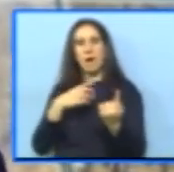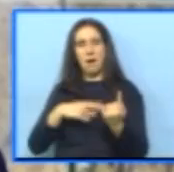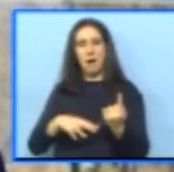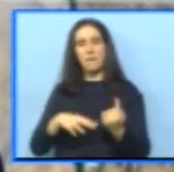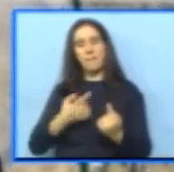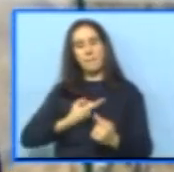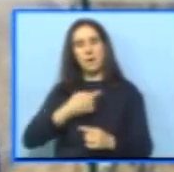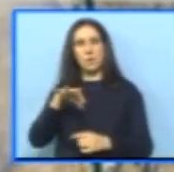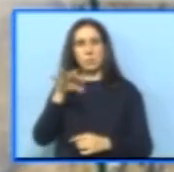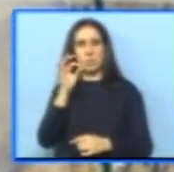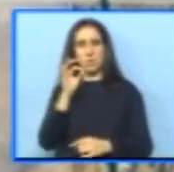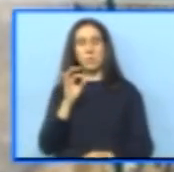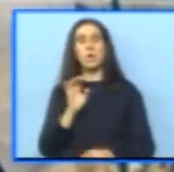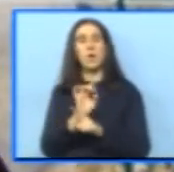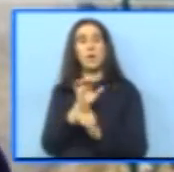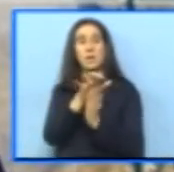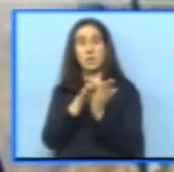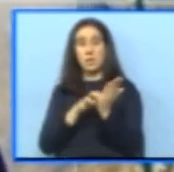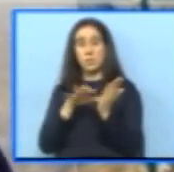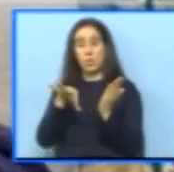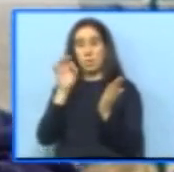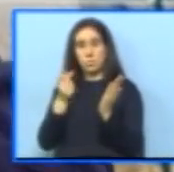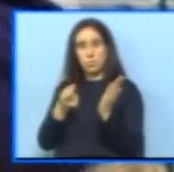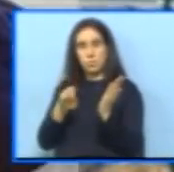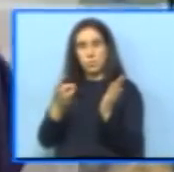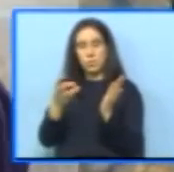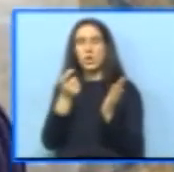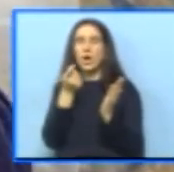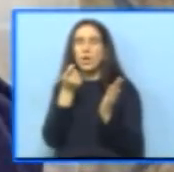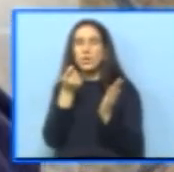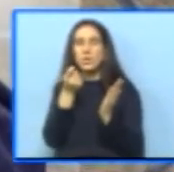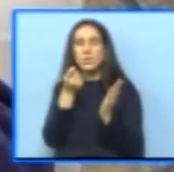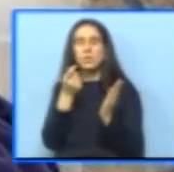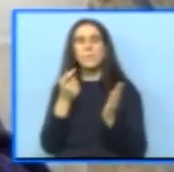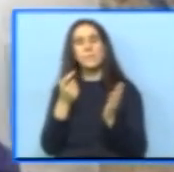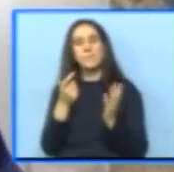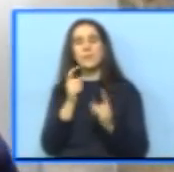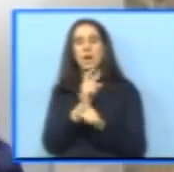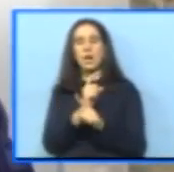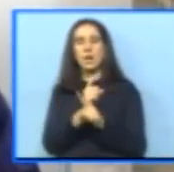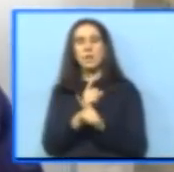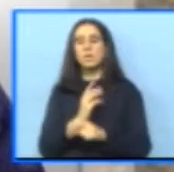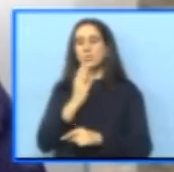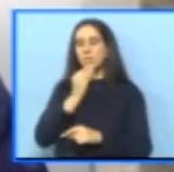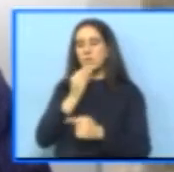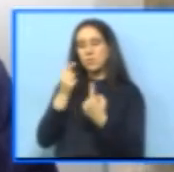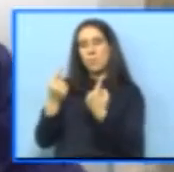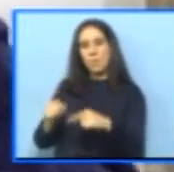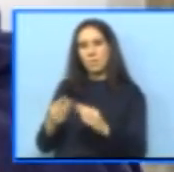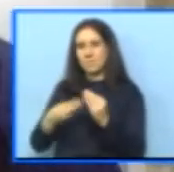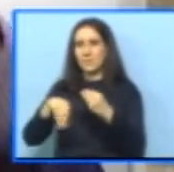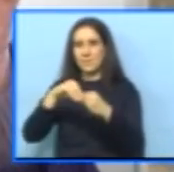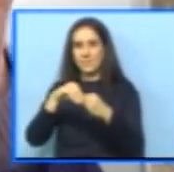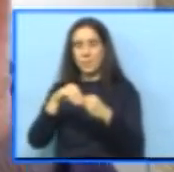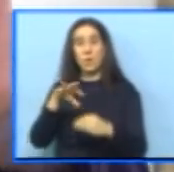fazer. Eu leria este texto das opções um bocadinho para além daquilo que é o quadro do judaísmo. Há uma